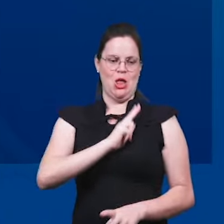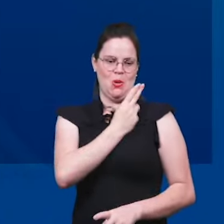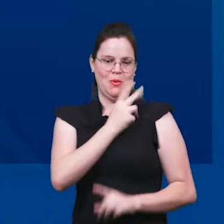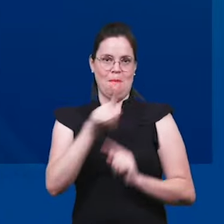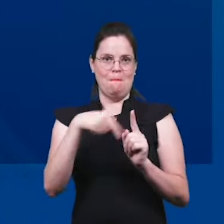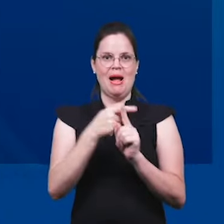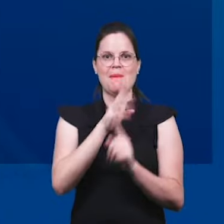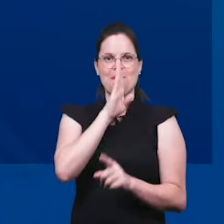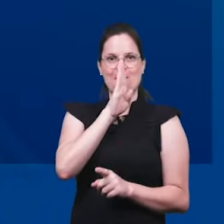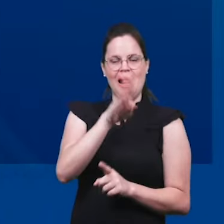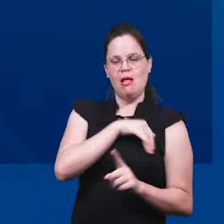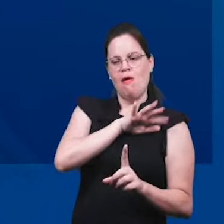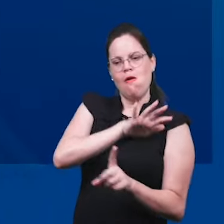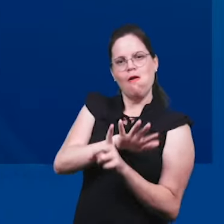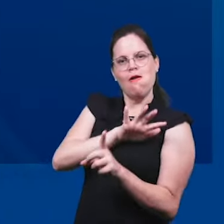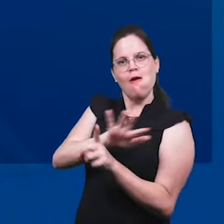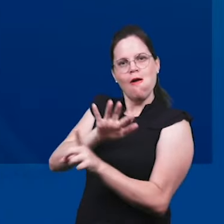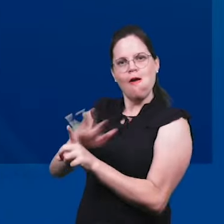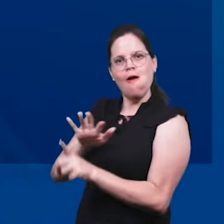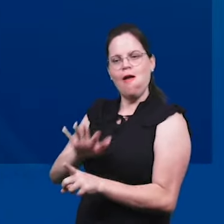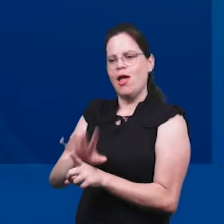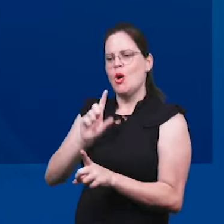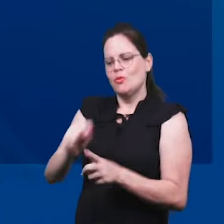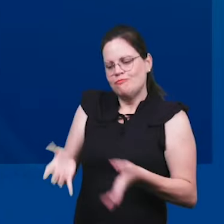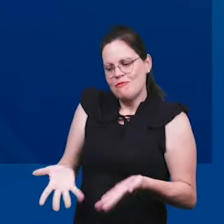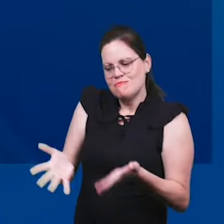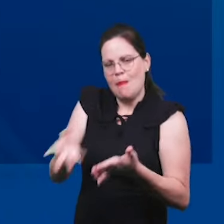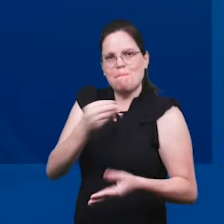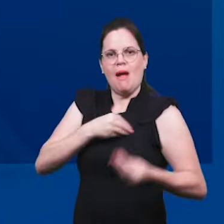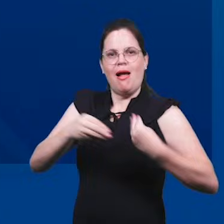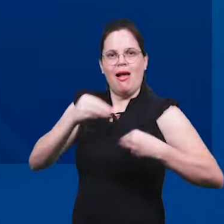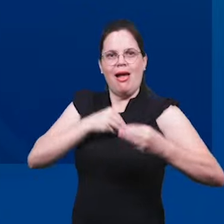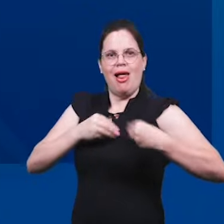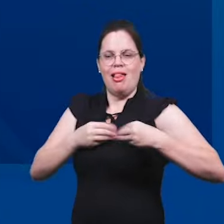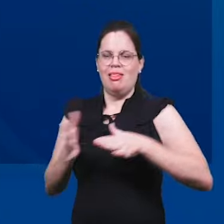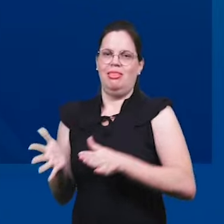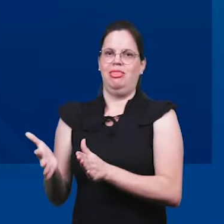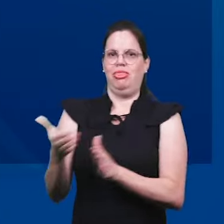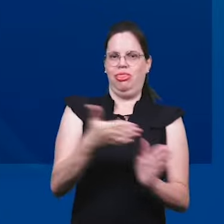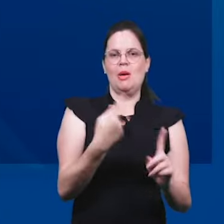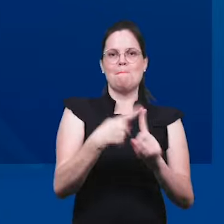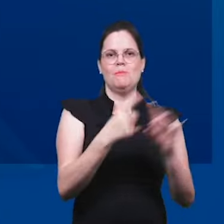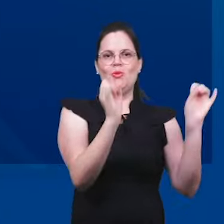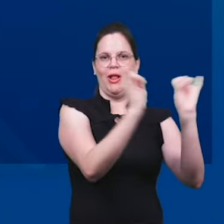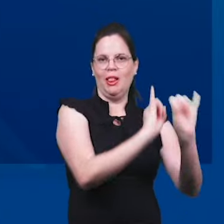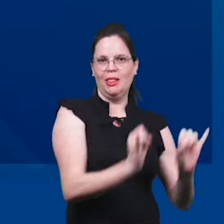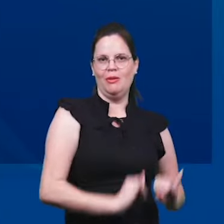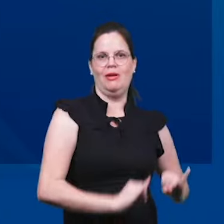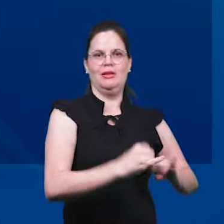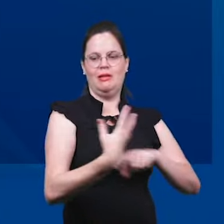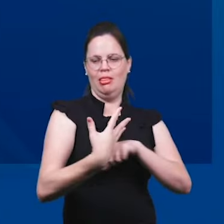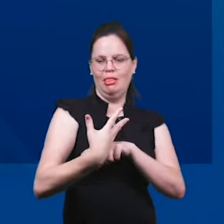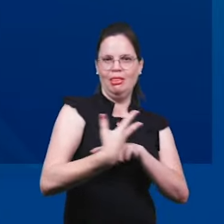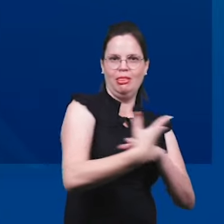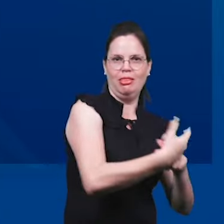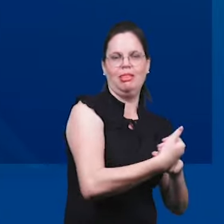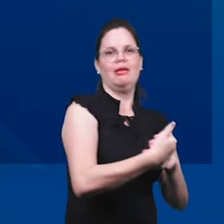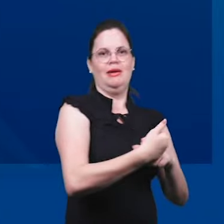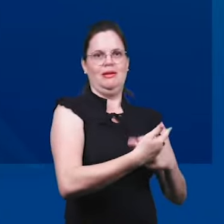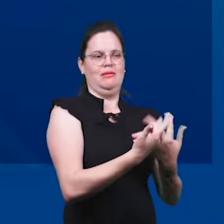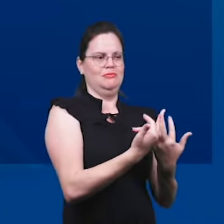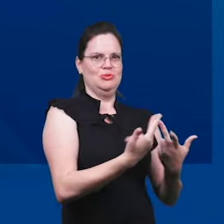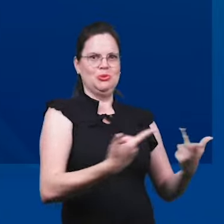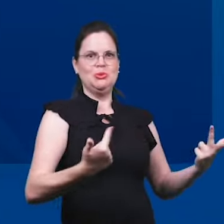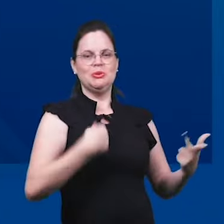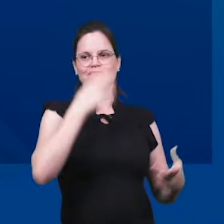Balaão, que levavam o povo a cometer pecado ao erro através do sacrifício de idolatrias, através da